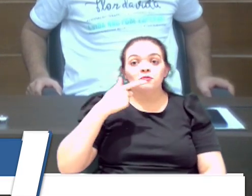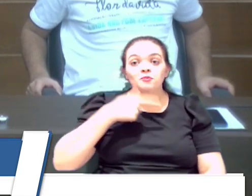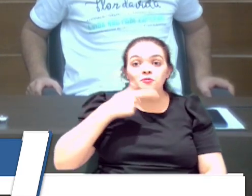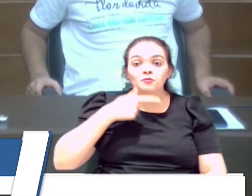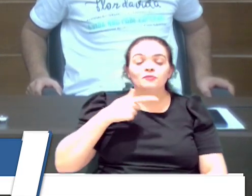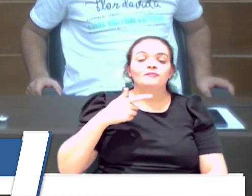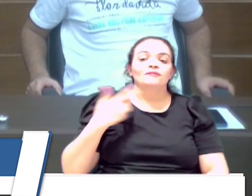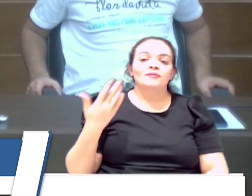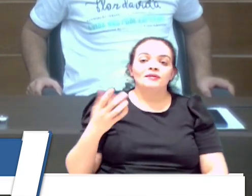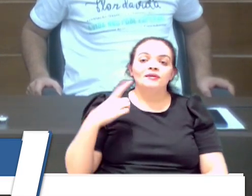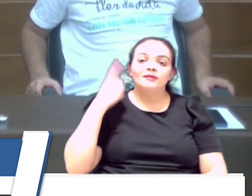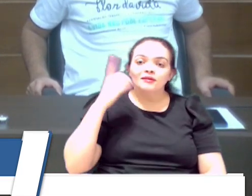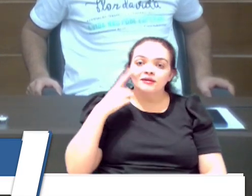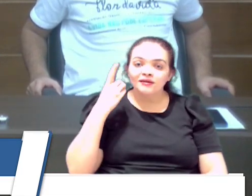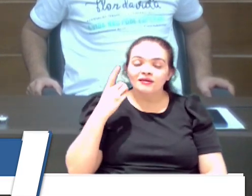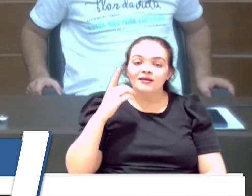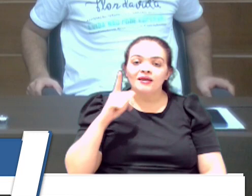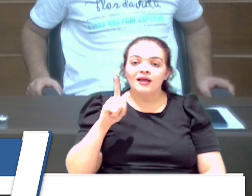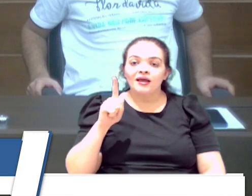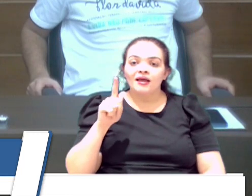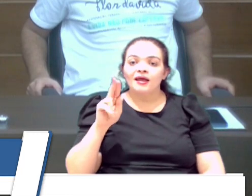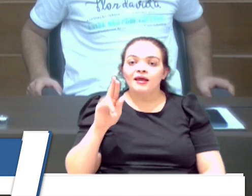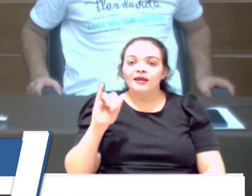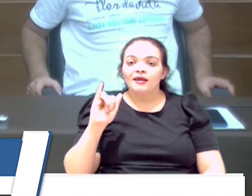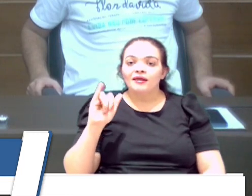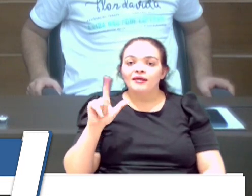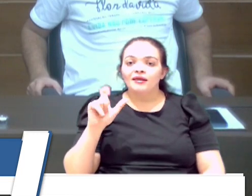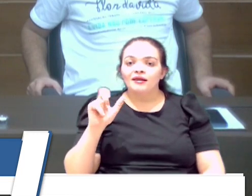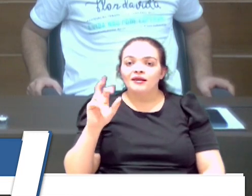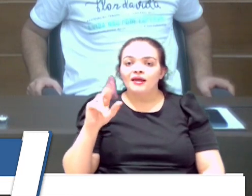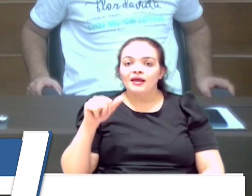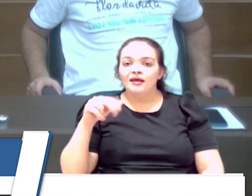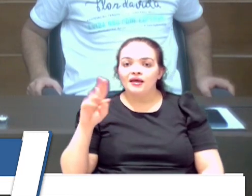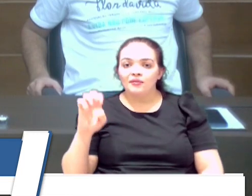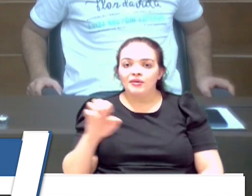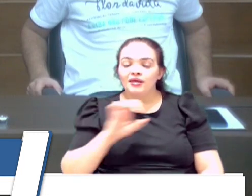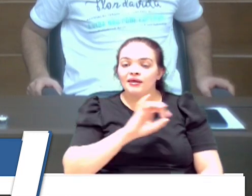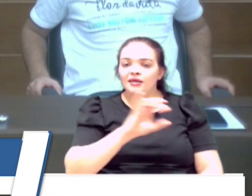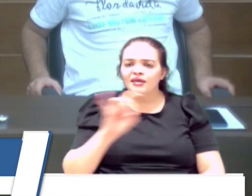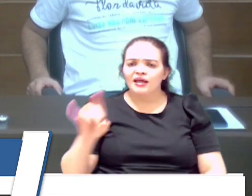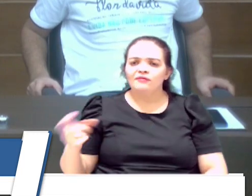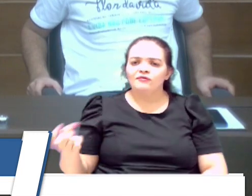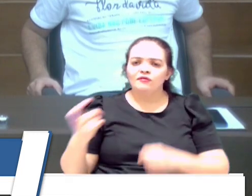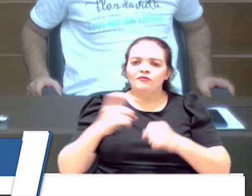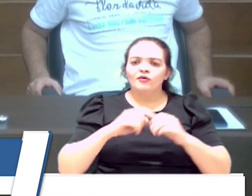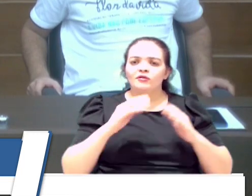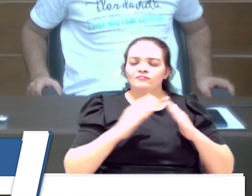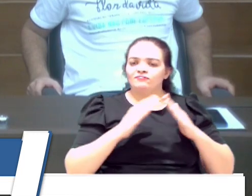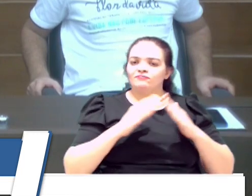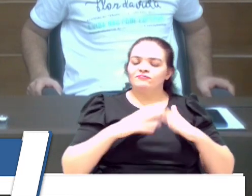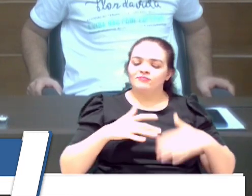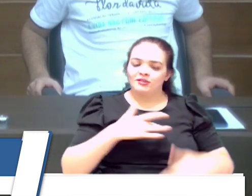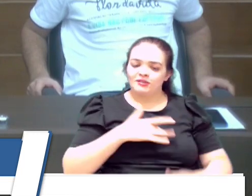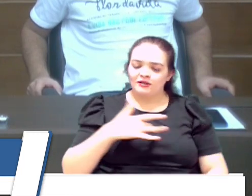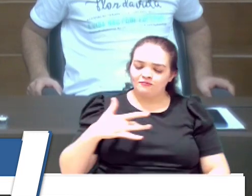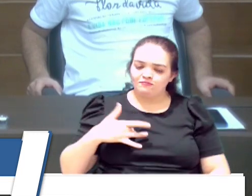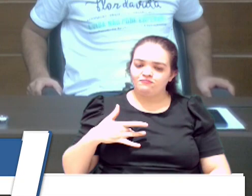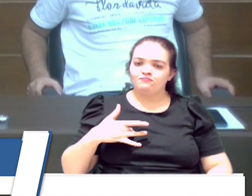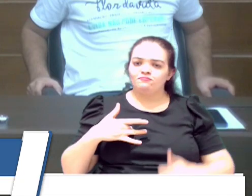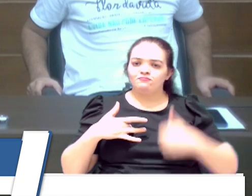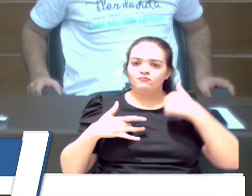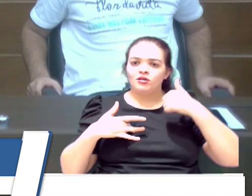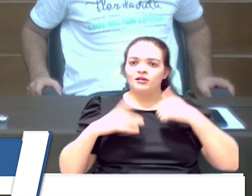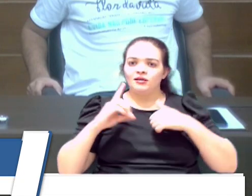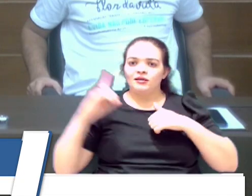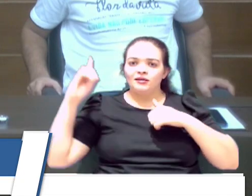nosso deputado Guilherme Cortes, que cada um de vocês volte para casa com muita saúde e que Deus